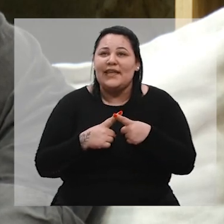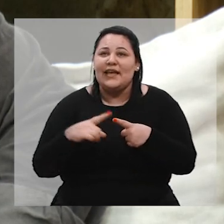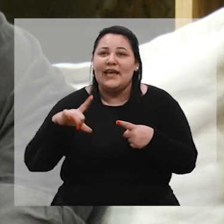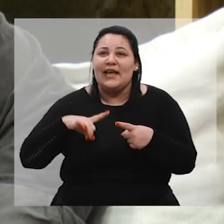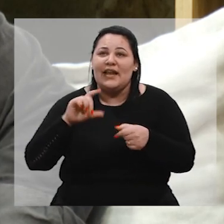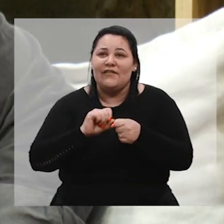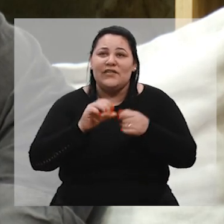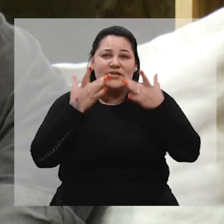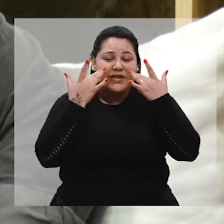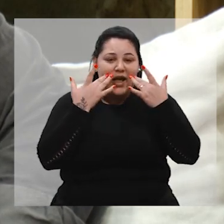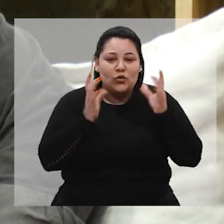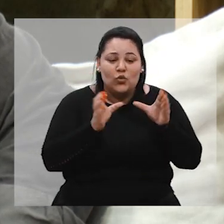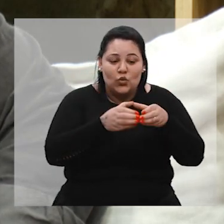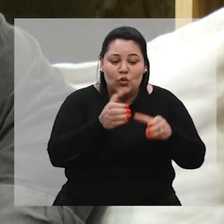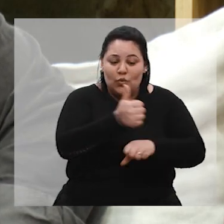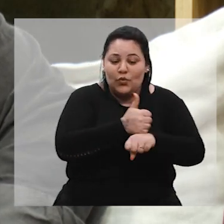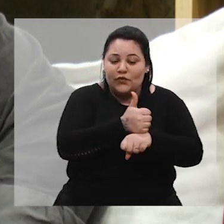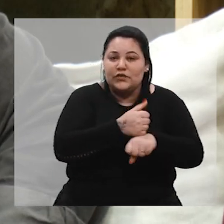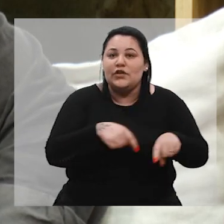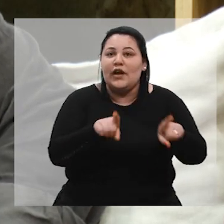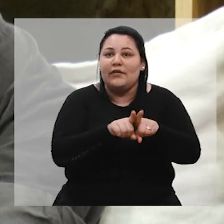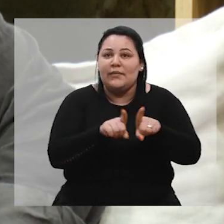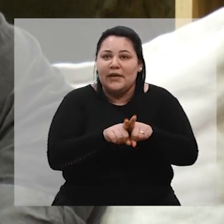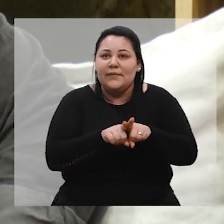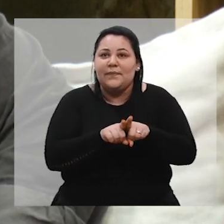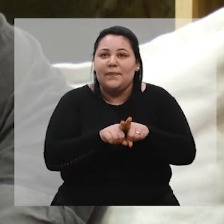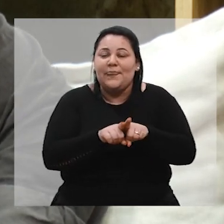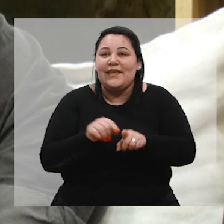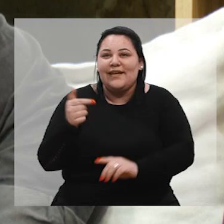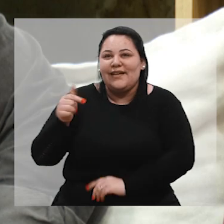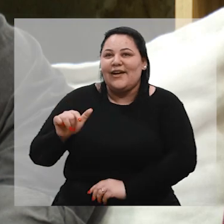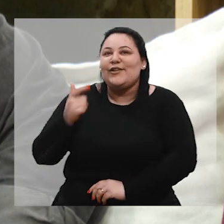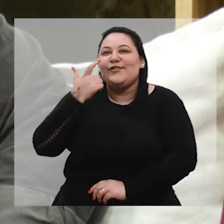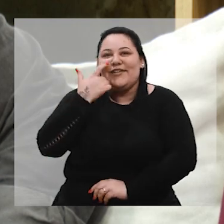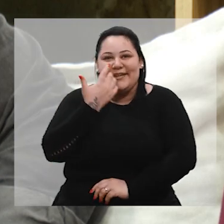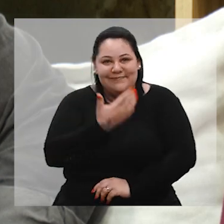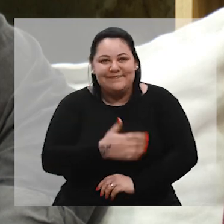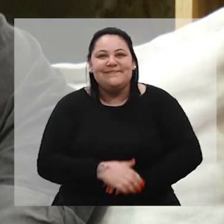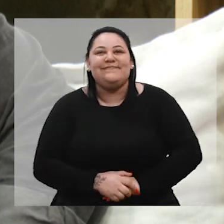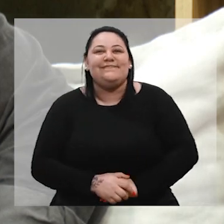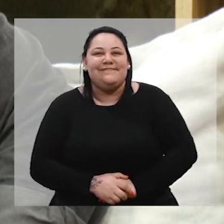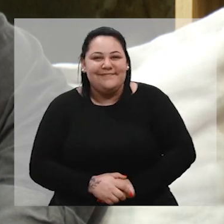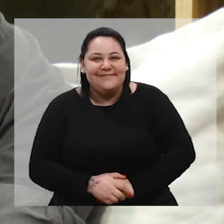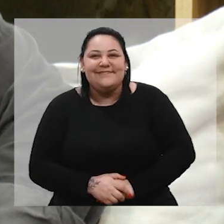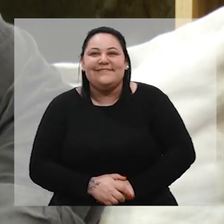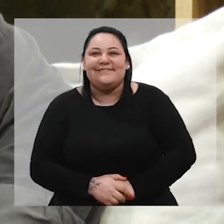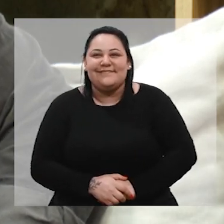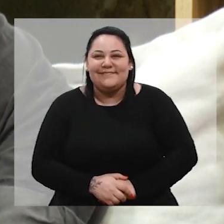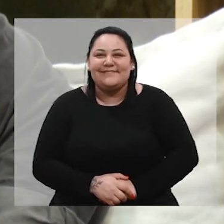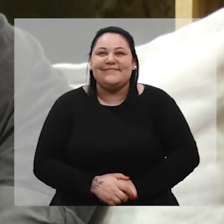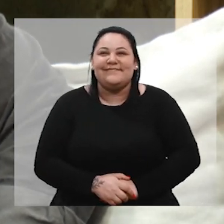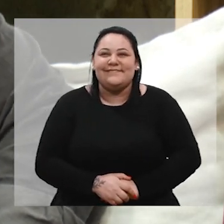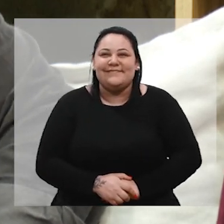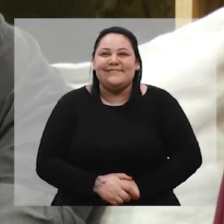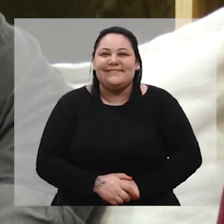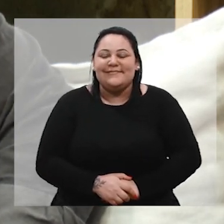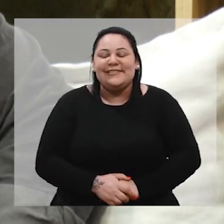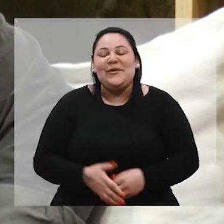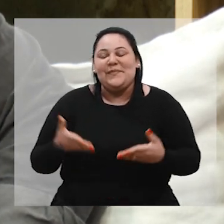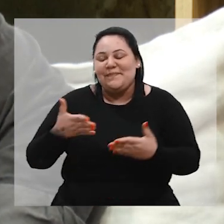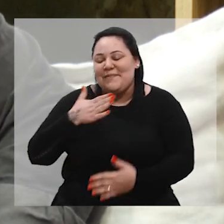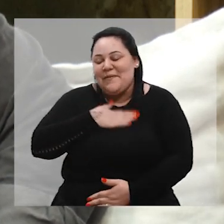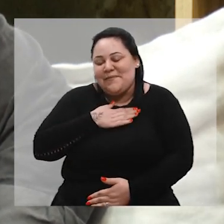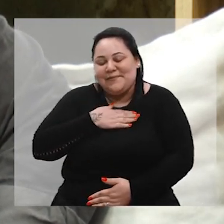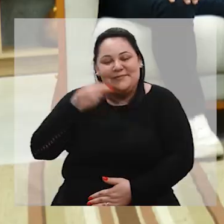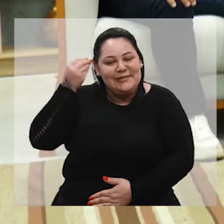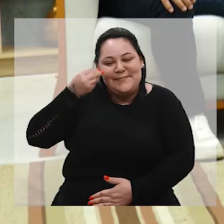eu acredito que ela seja uma artista, porque ela veio com uma peça, um grupo profissional, e tu vê,